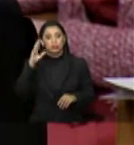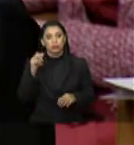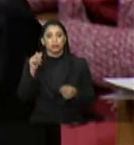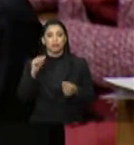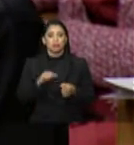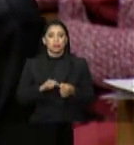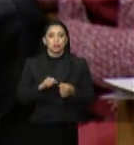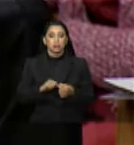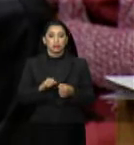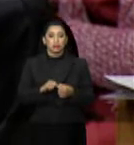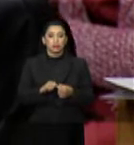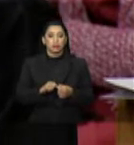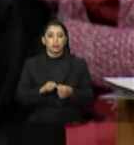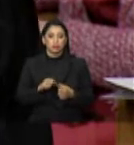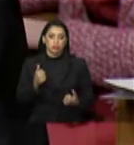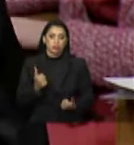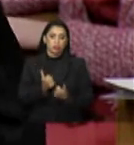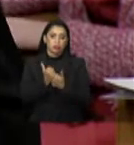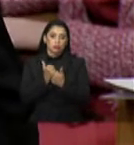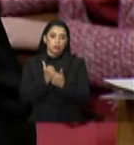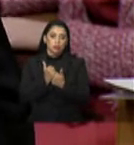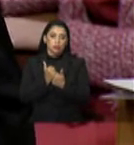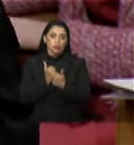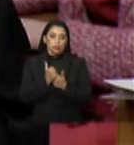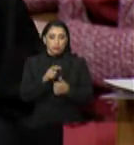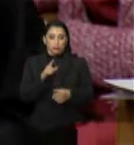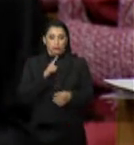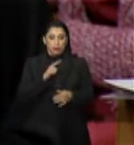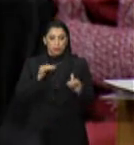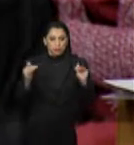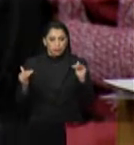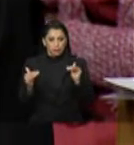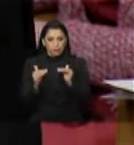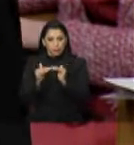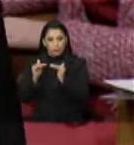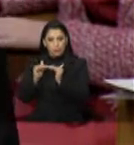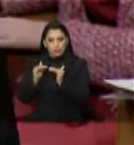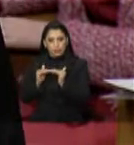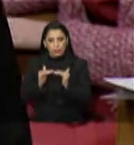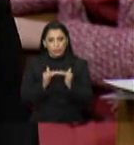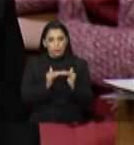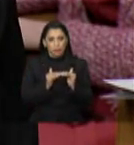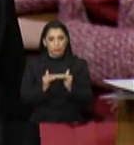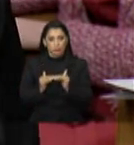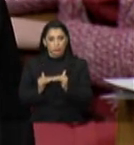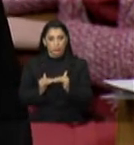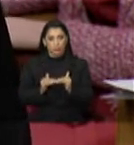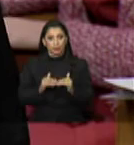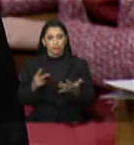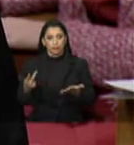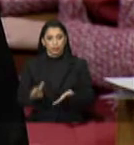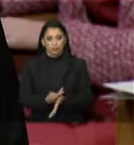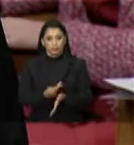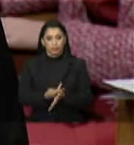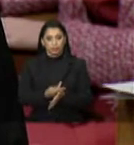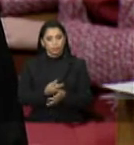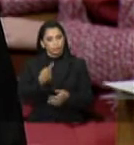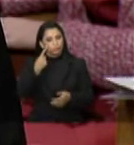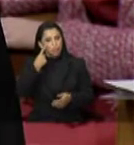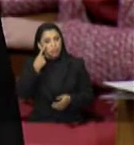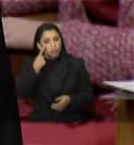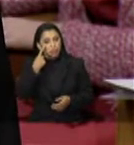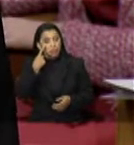proferida no seu lugar na mesma linha como soy ocorrer de forma muito atenta